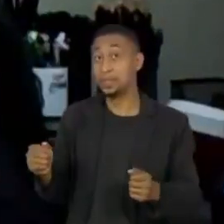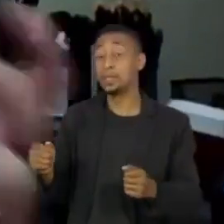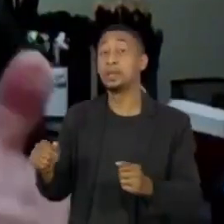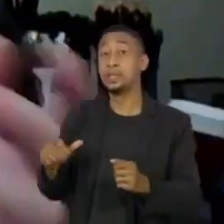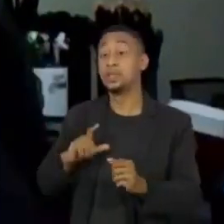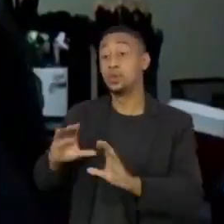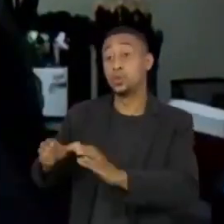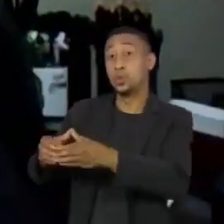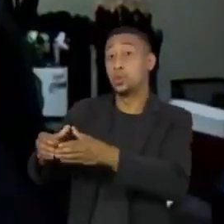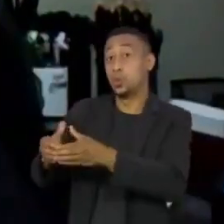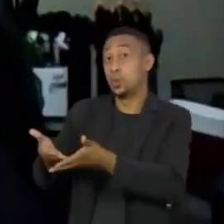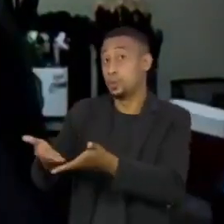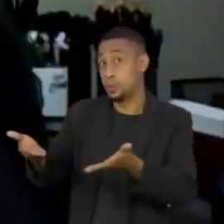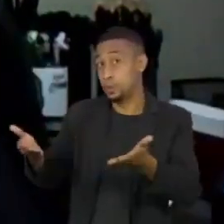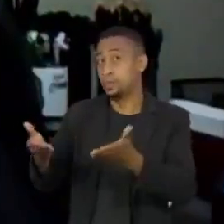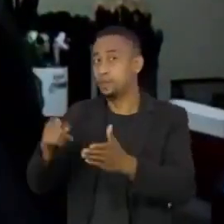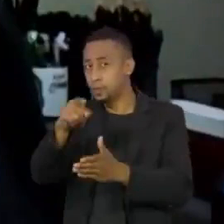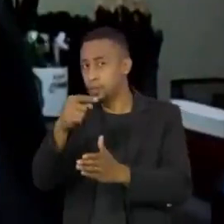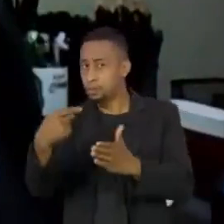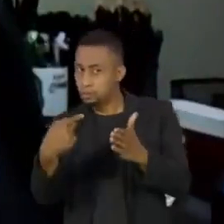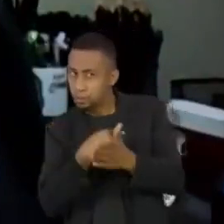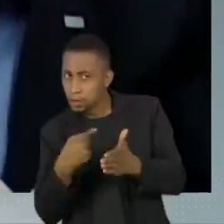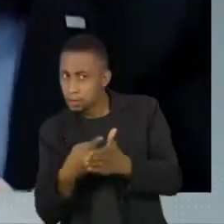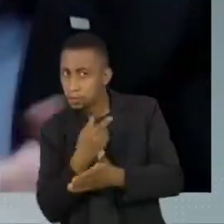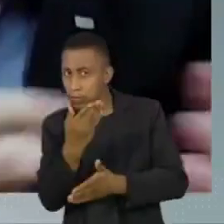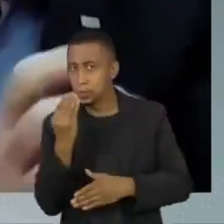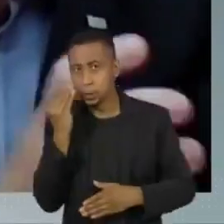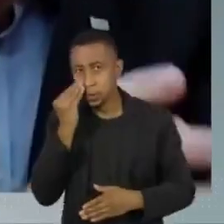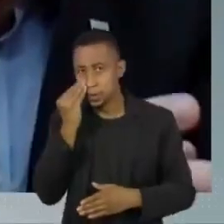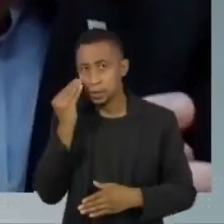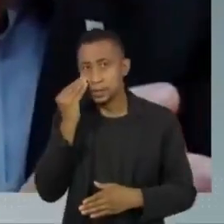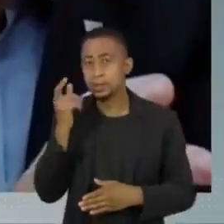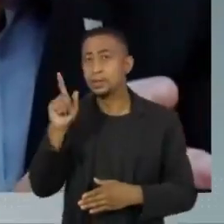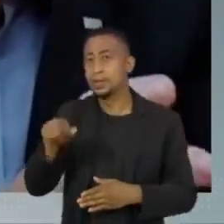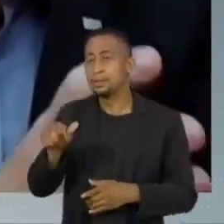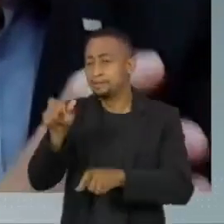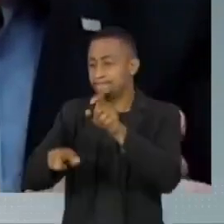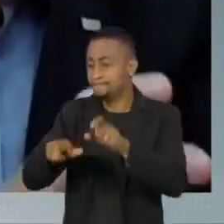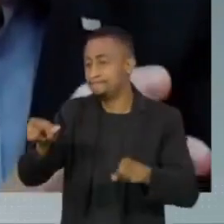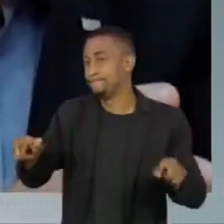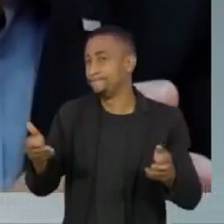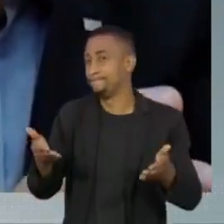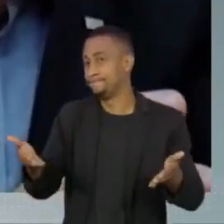aqui, Joyce, baseado numa das perguntas que você fez, que eram pacientes